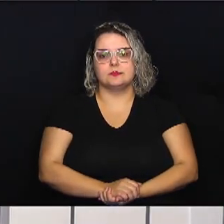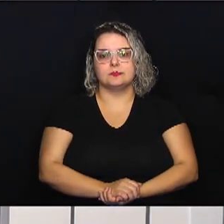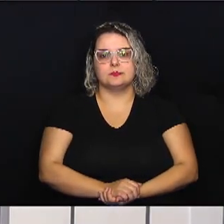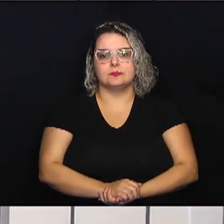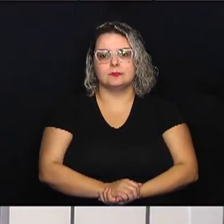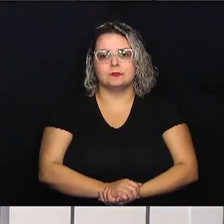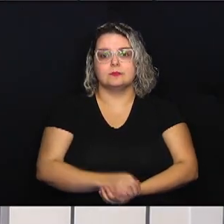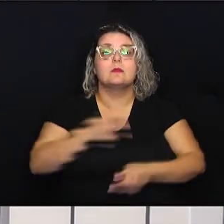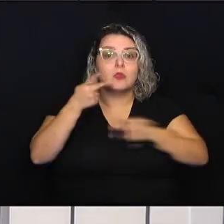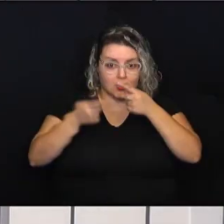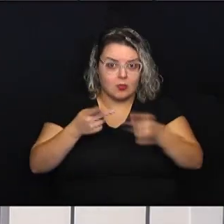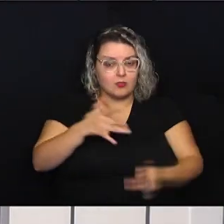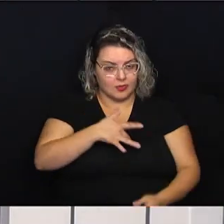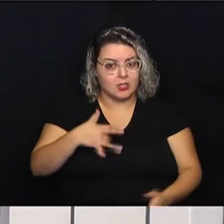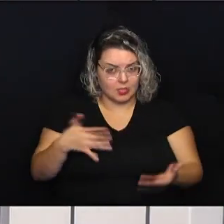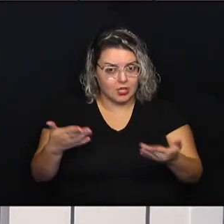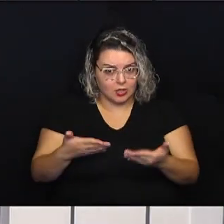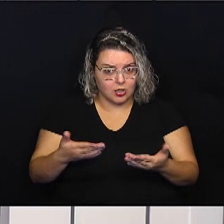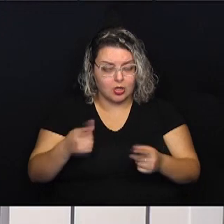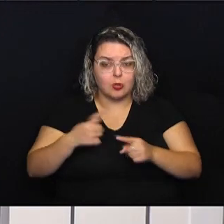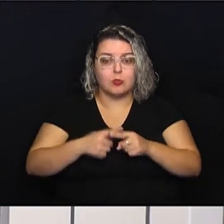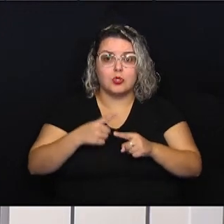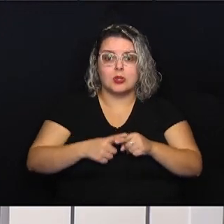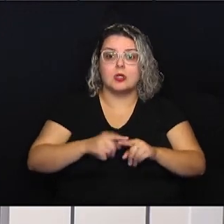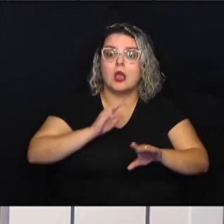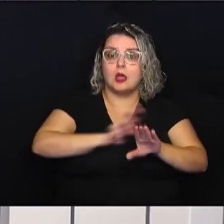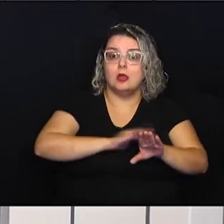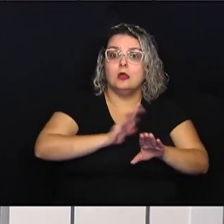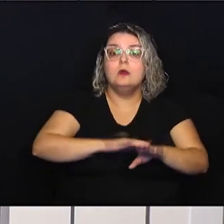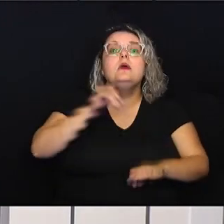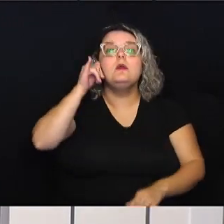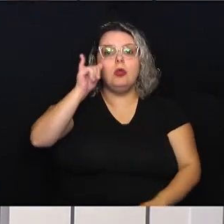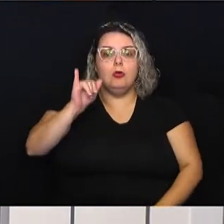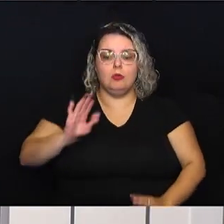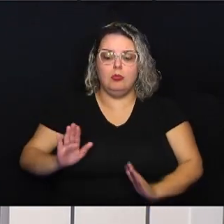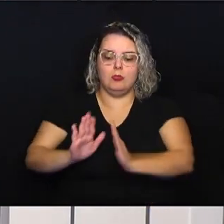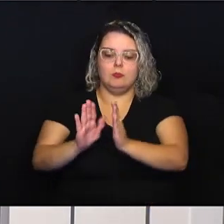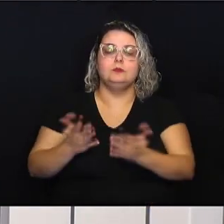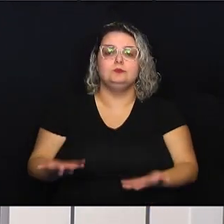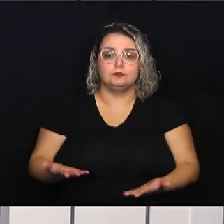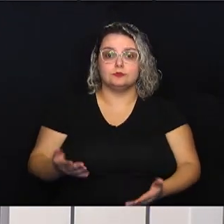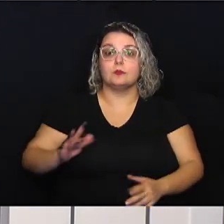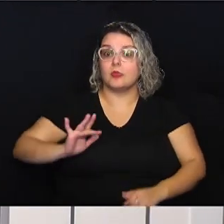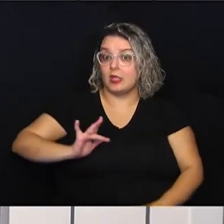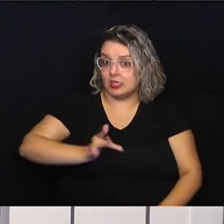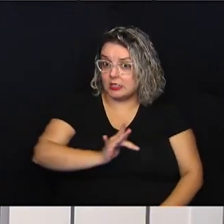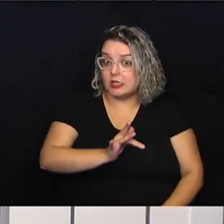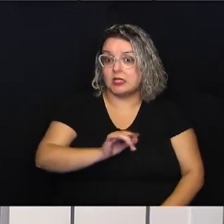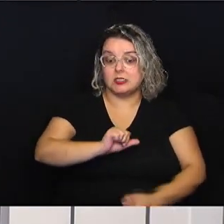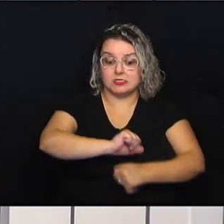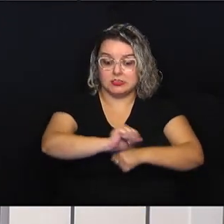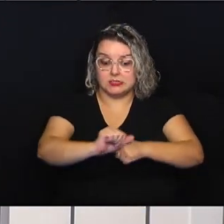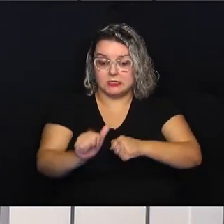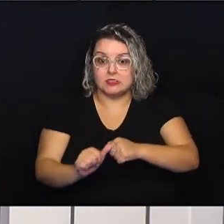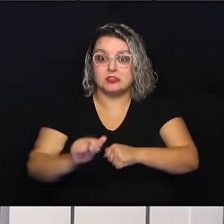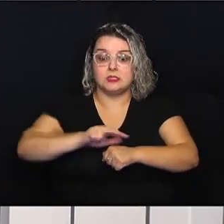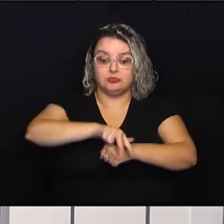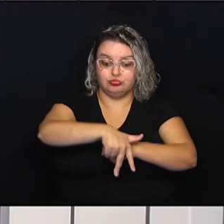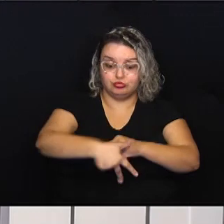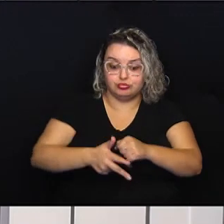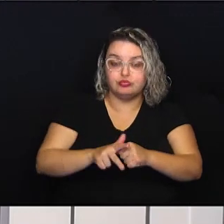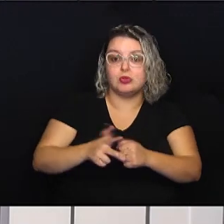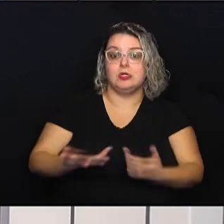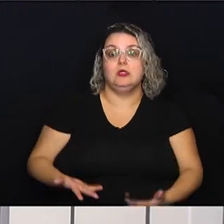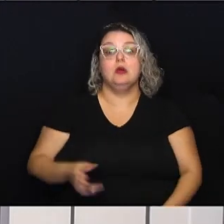Vamos falar sobre saúde agora, porque medidas de prevenção e enfrentamento à dengue, zika, chikungunya